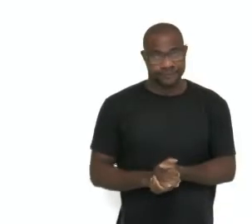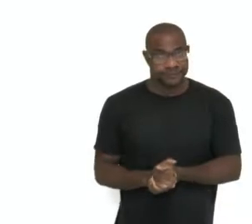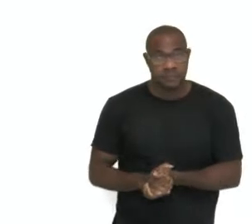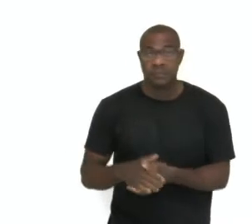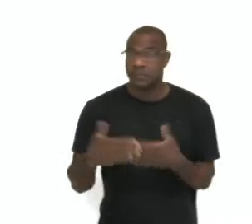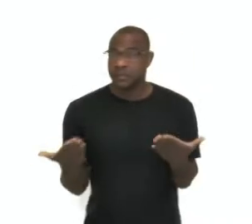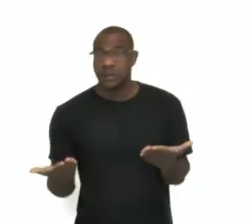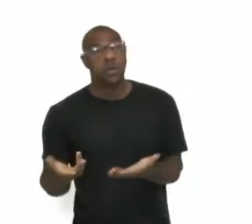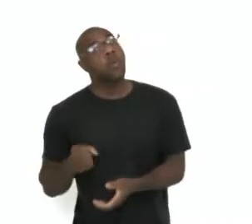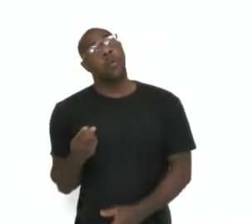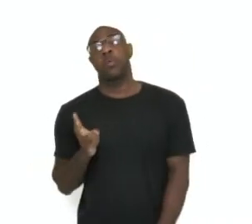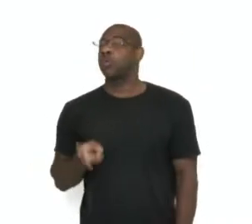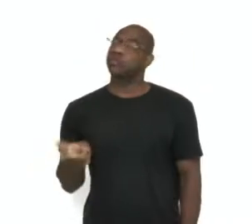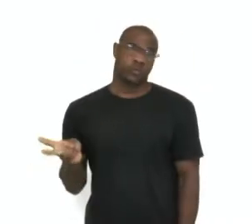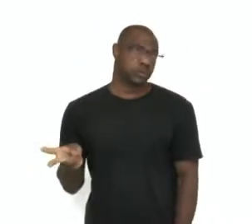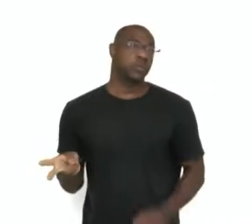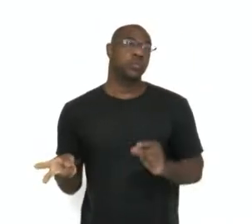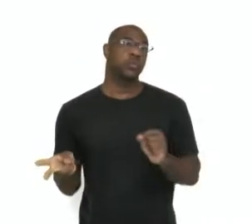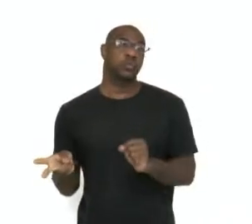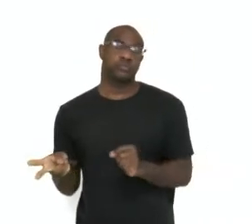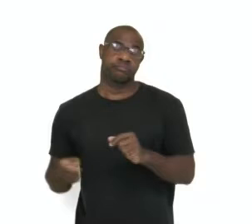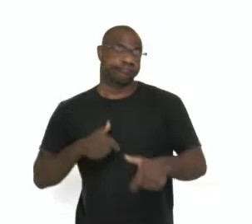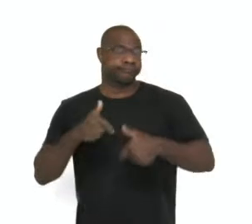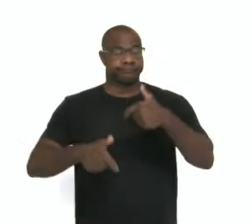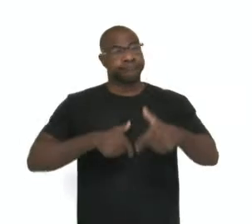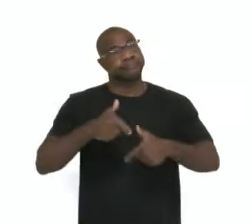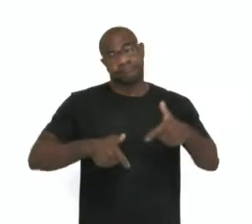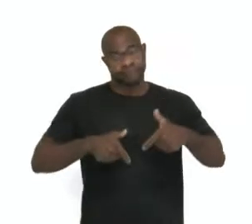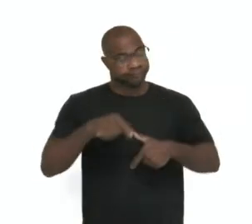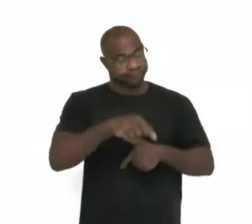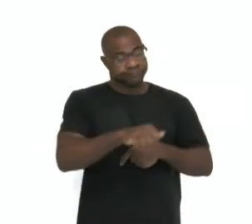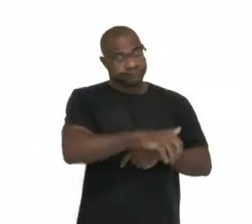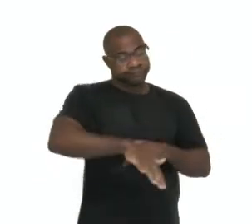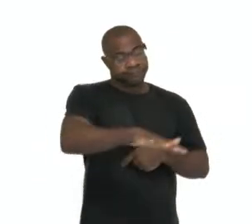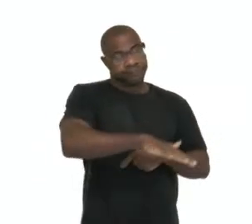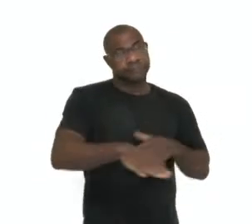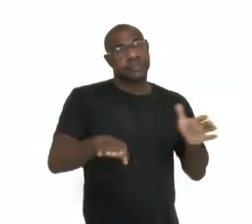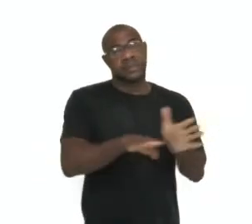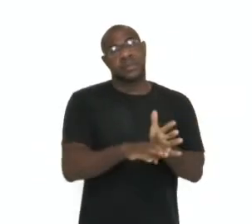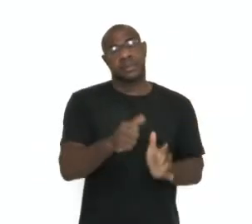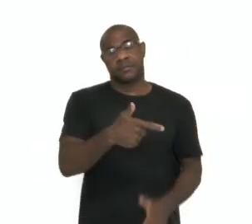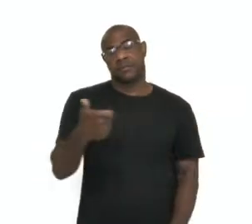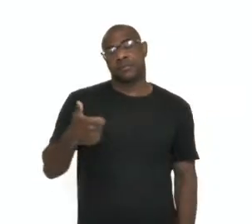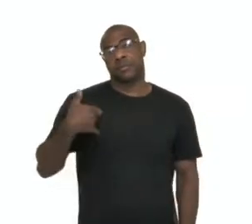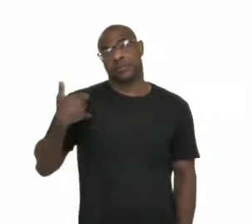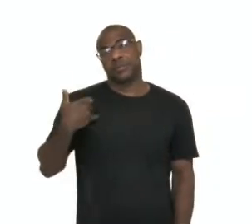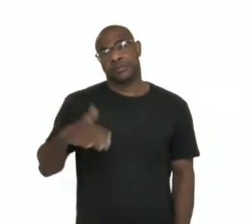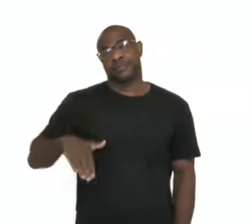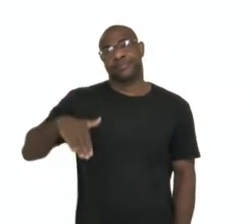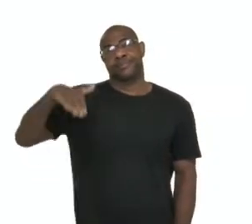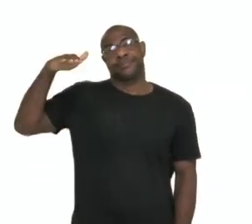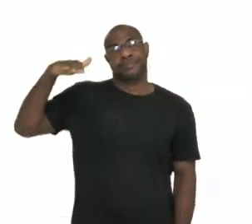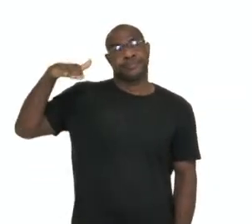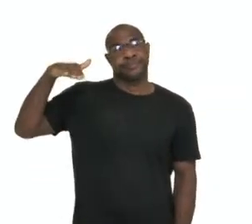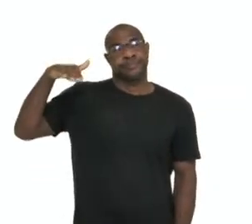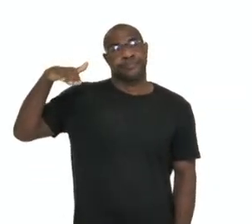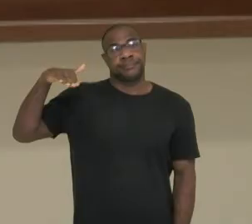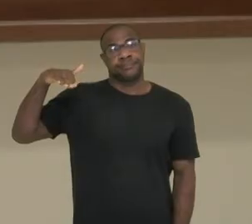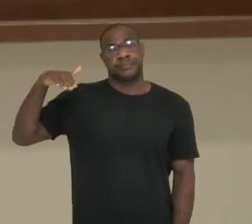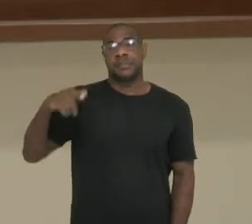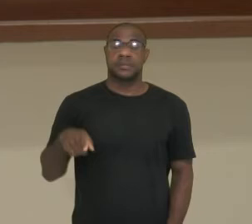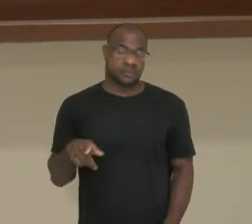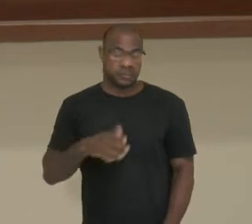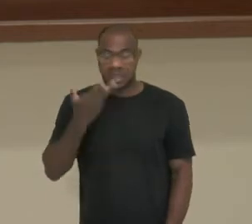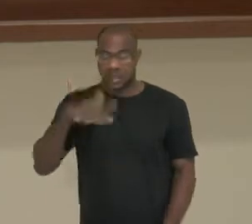ela continuava usando os serviços dessa criança até os 21 anos de idade. Então, de um lado, ele também